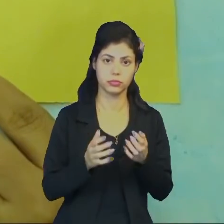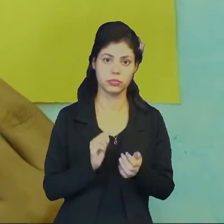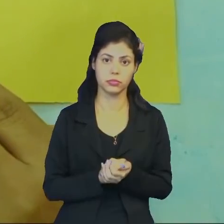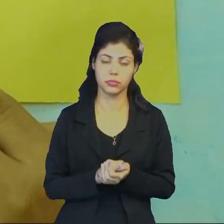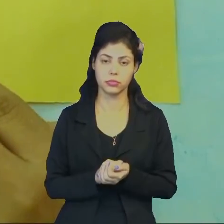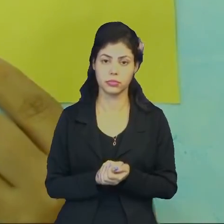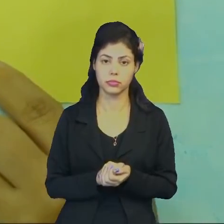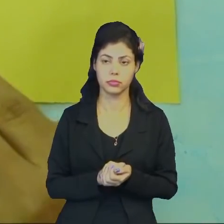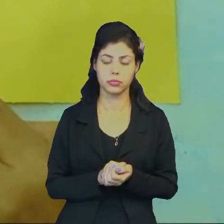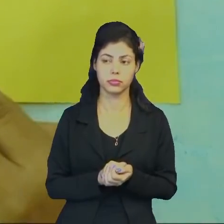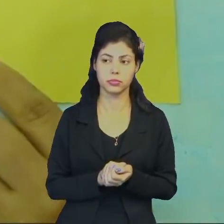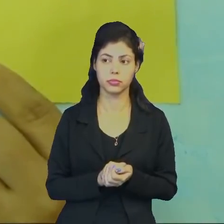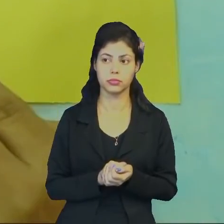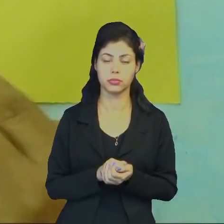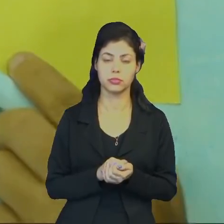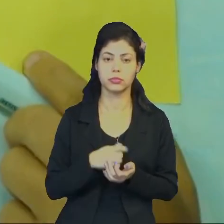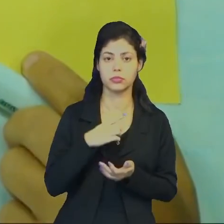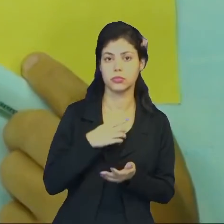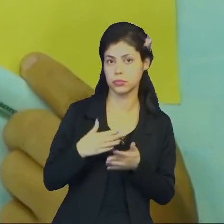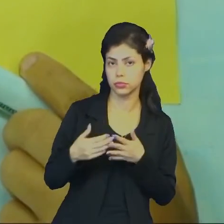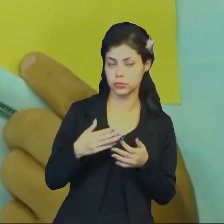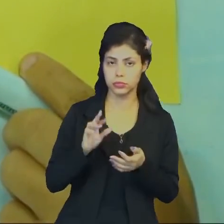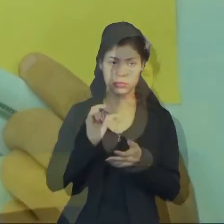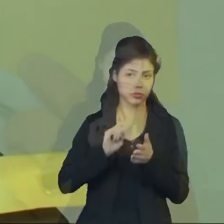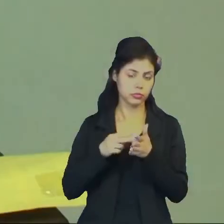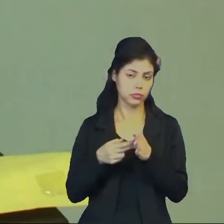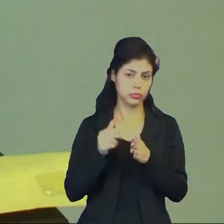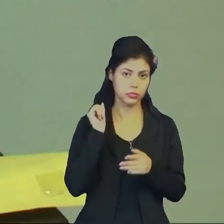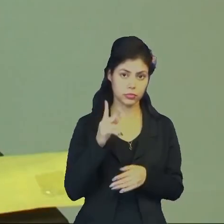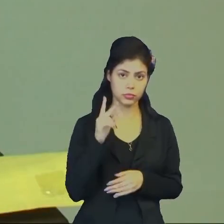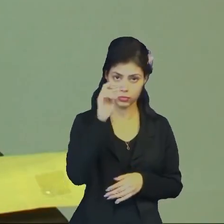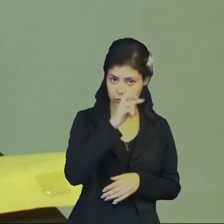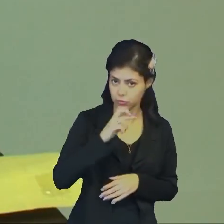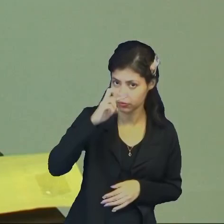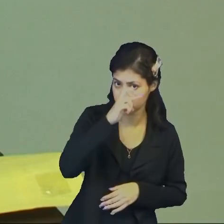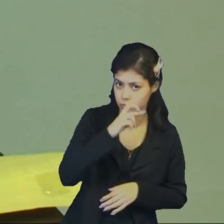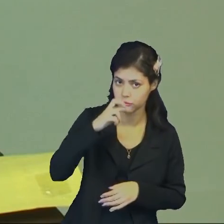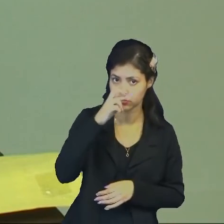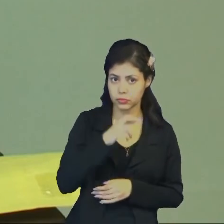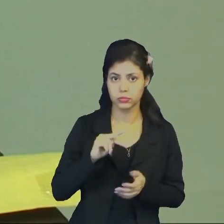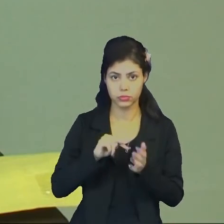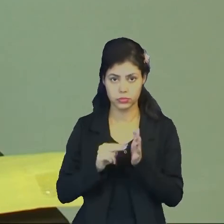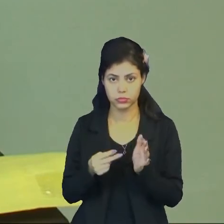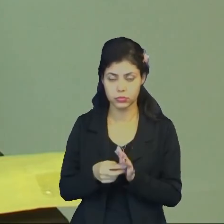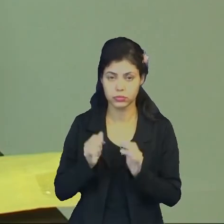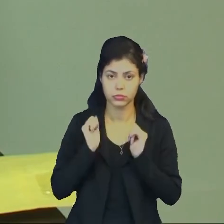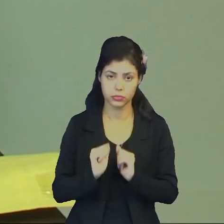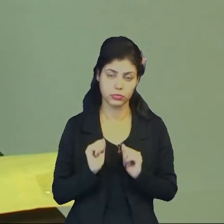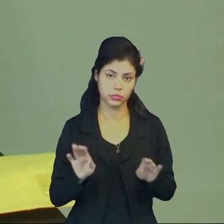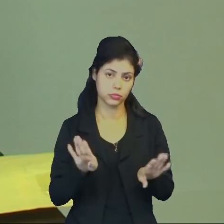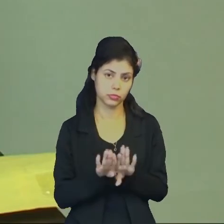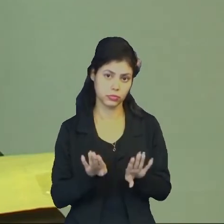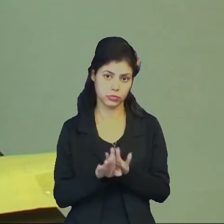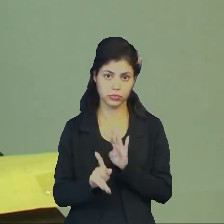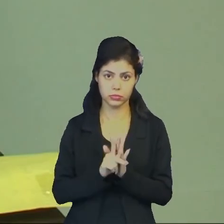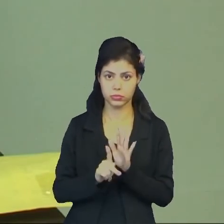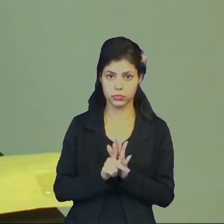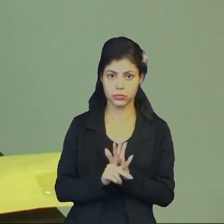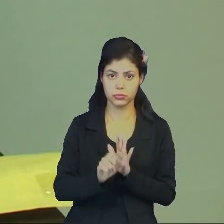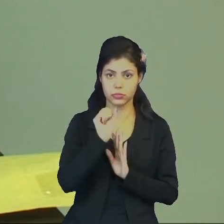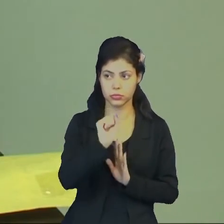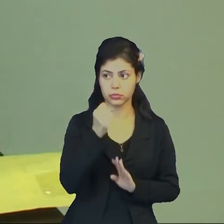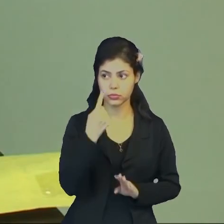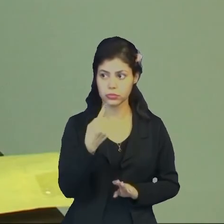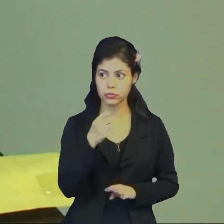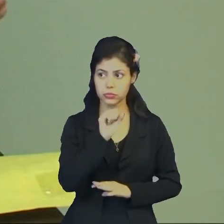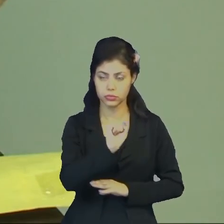Então aqui tem palavras que dependem do significado. Eu tenho que analisar a palavra aqui, o significado que eu quero dar àquela palavra. Se eu colocar um S